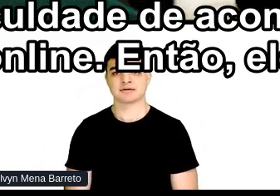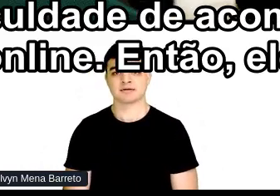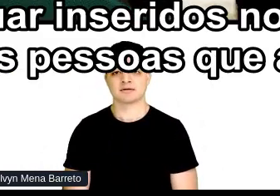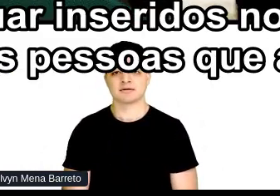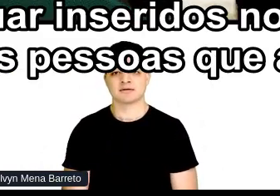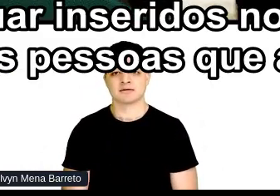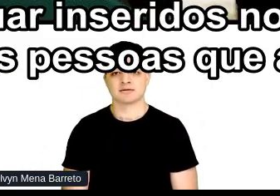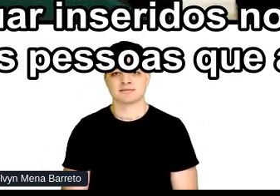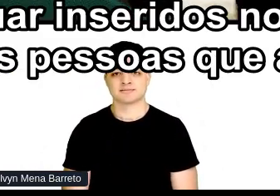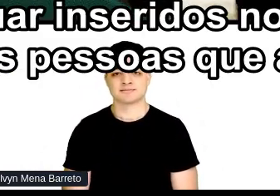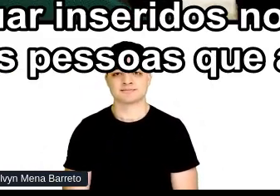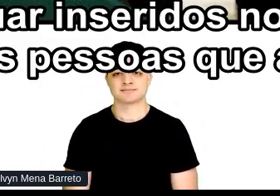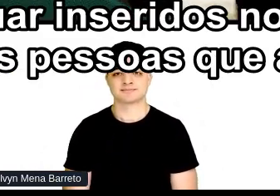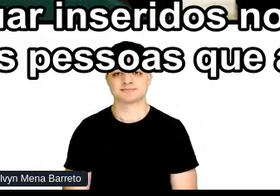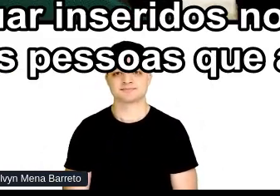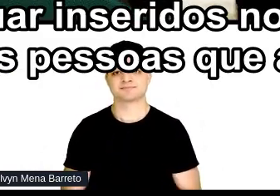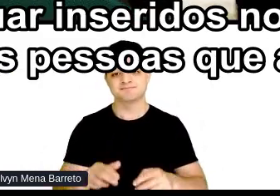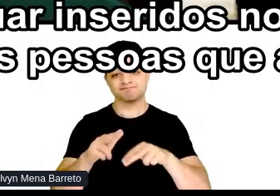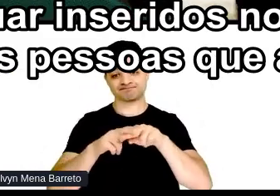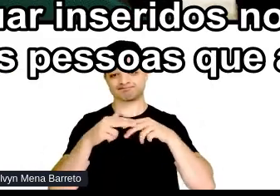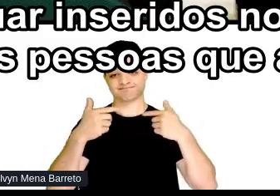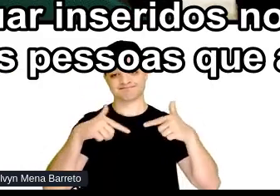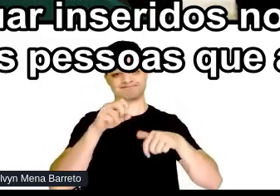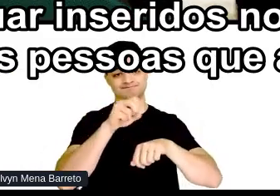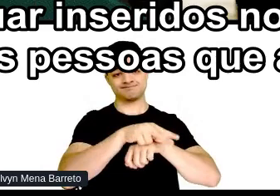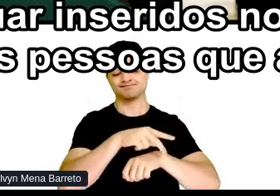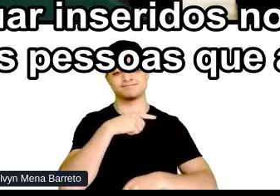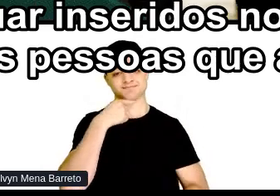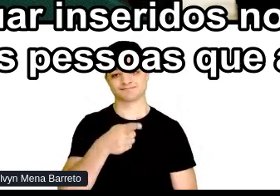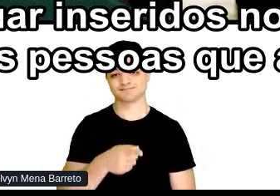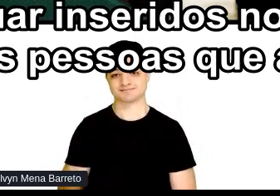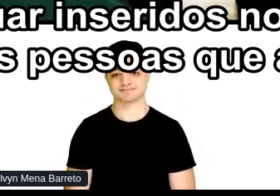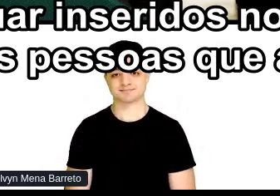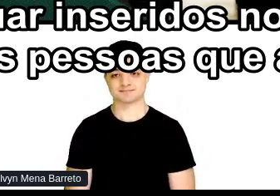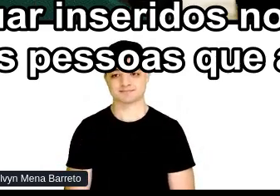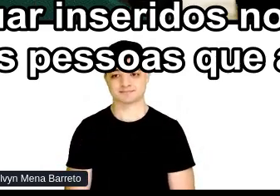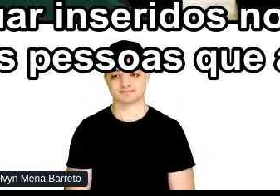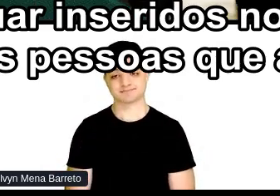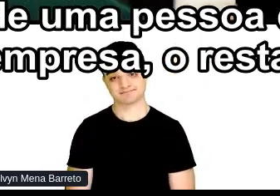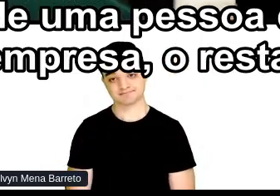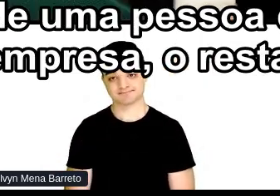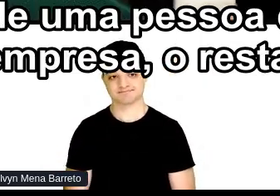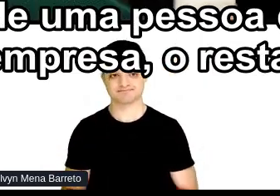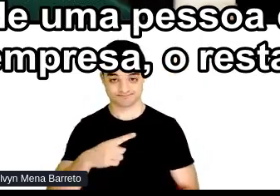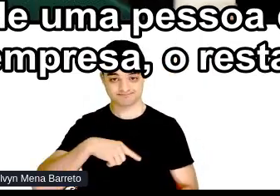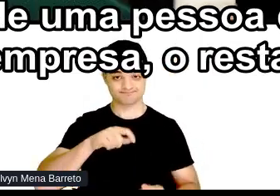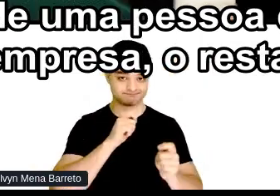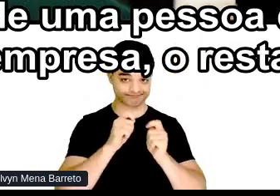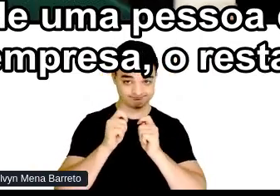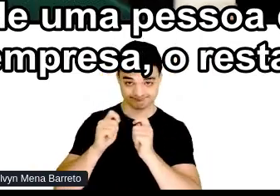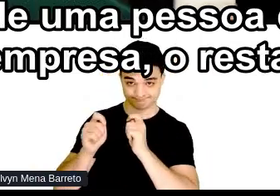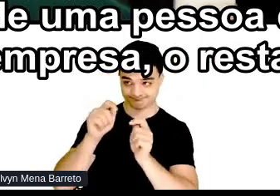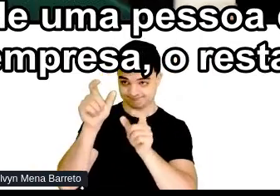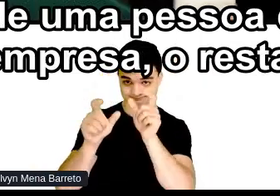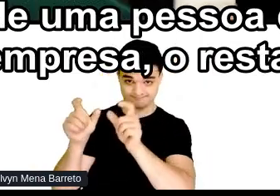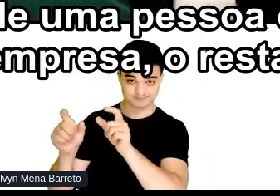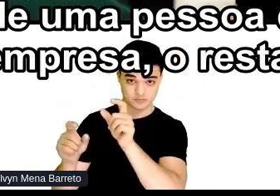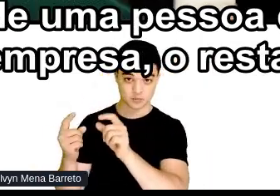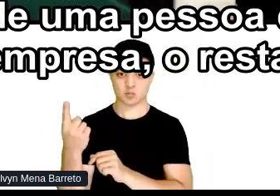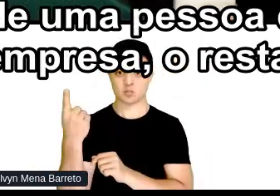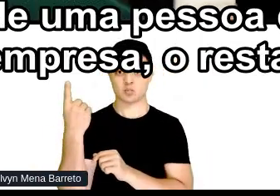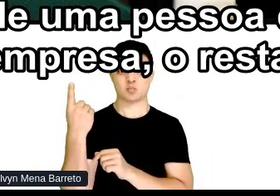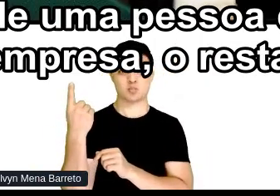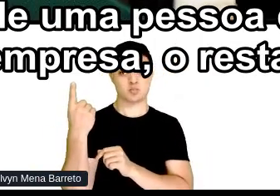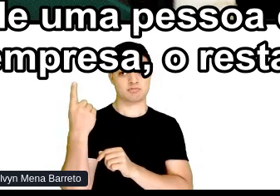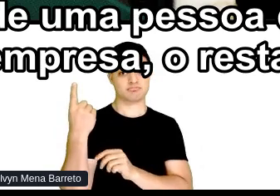de acompanhar esses lançamentos, e esse acompanhamento é tanto financeiramente falando, então às vezes não tem dinheiro para arcar com um produto top de